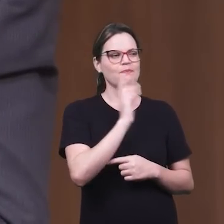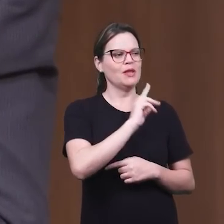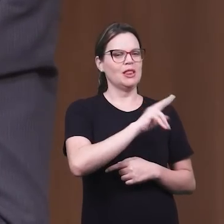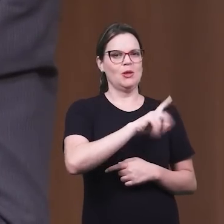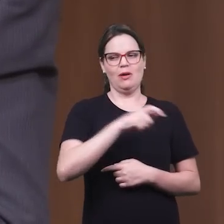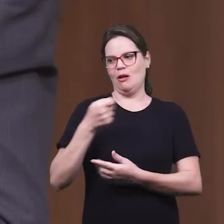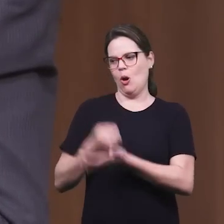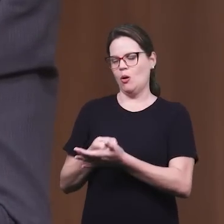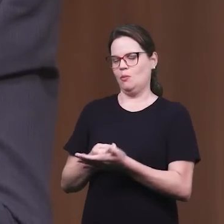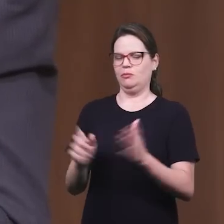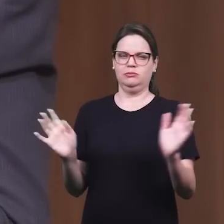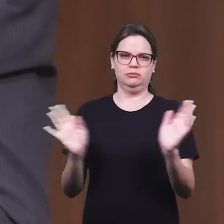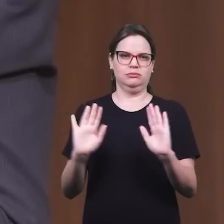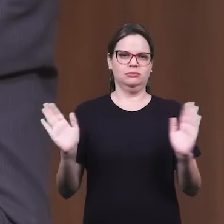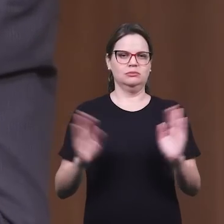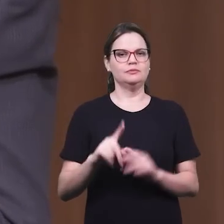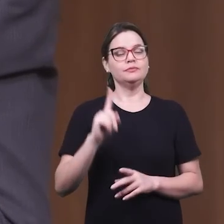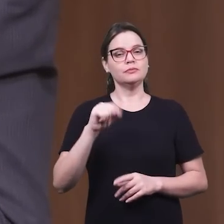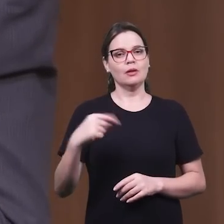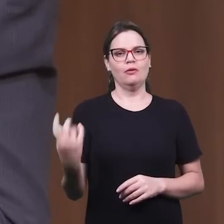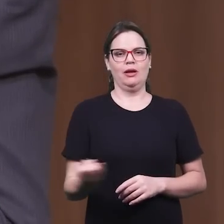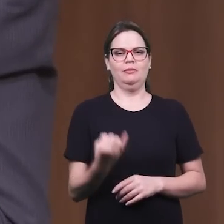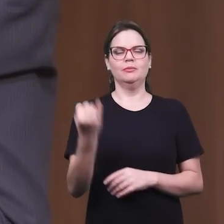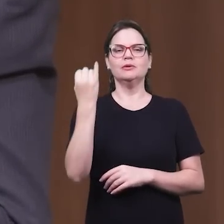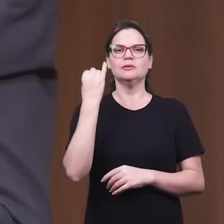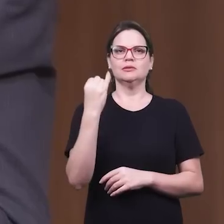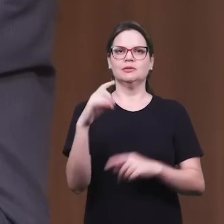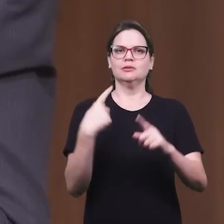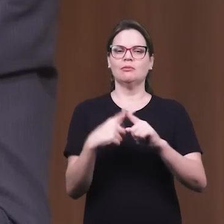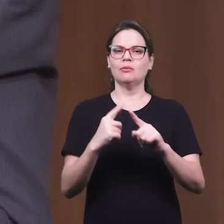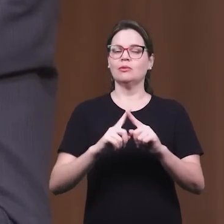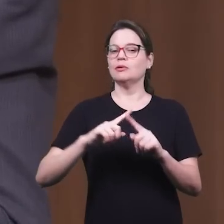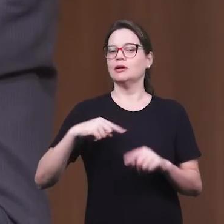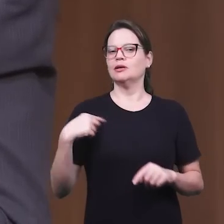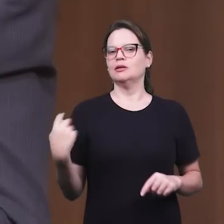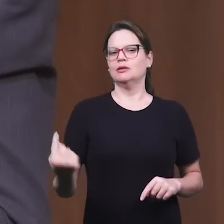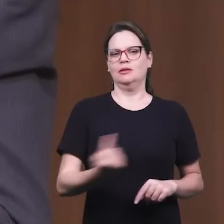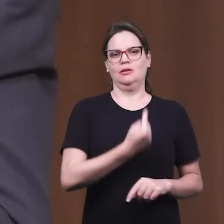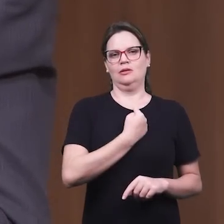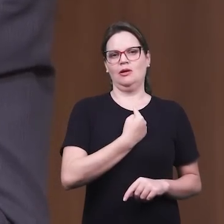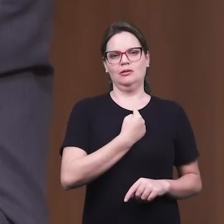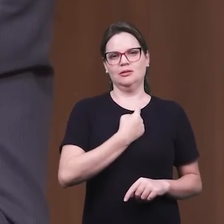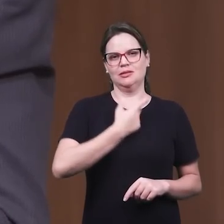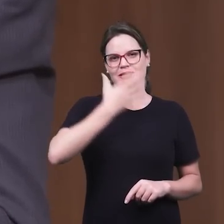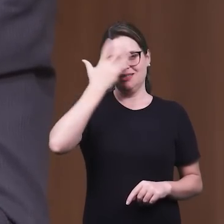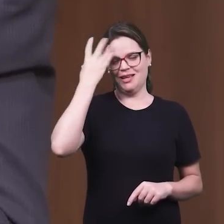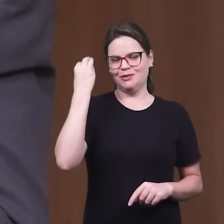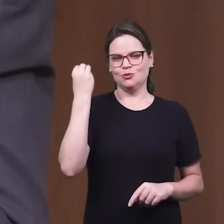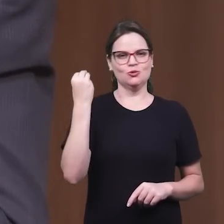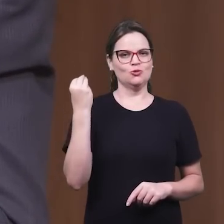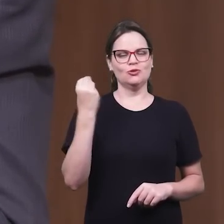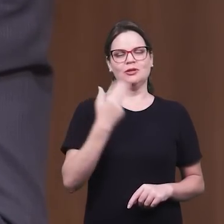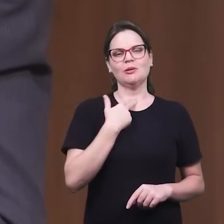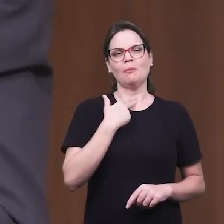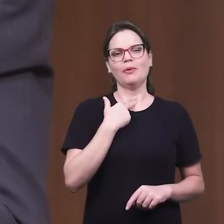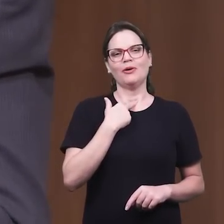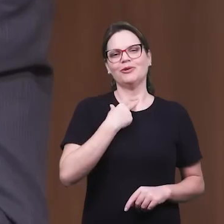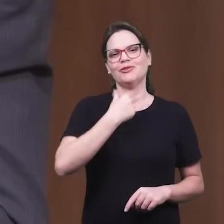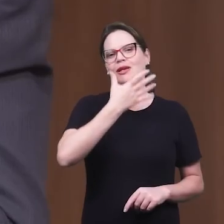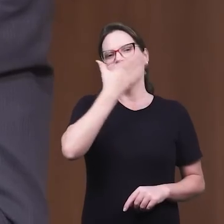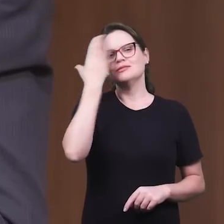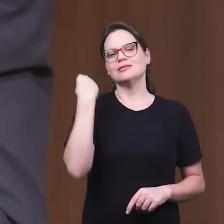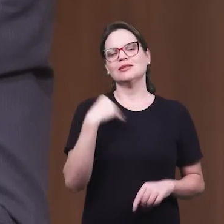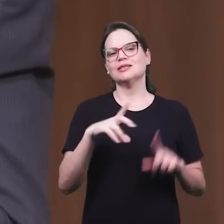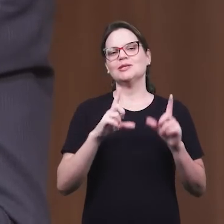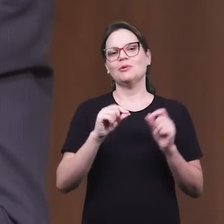acho que isso é muito importante, porque nós não esquecemos, nós não podemos esquecer daquilo que o Senhor